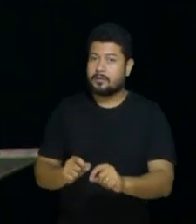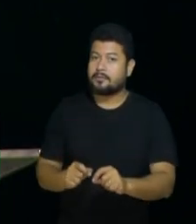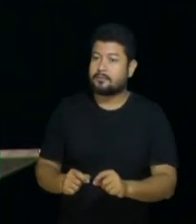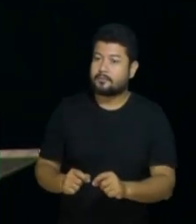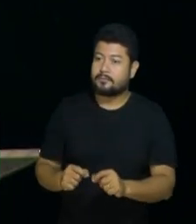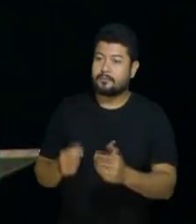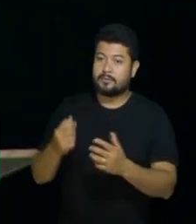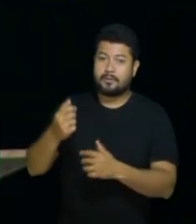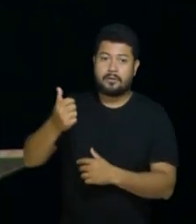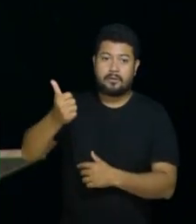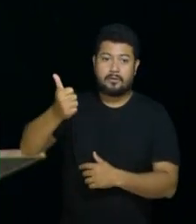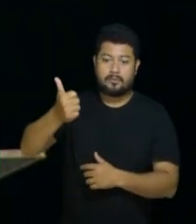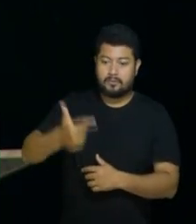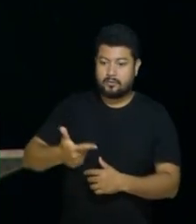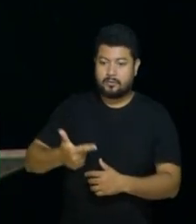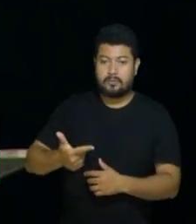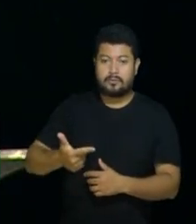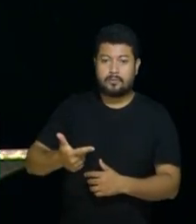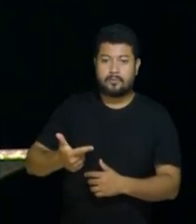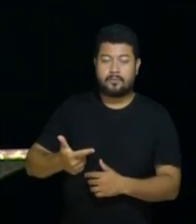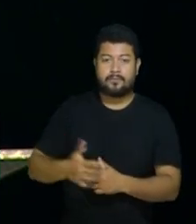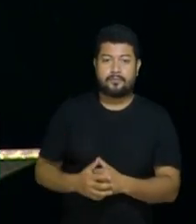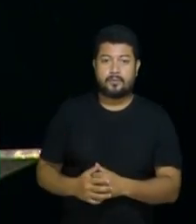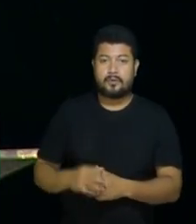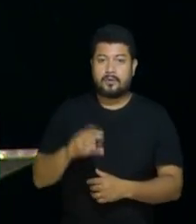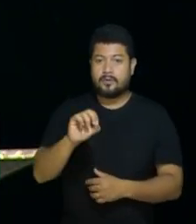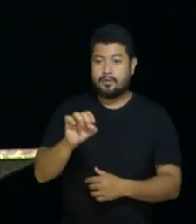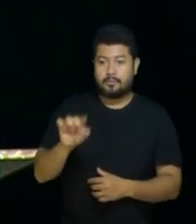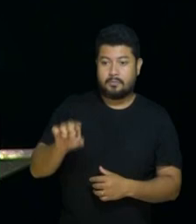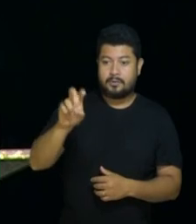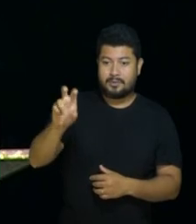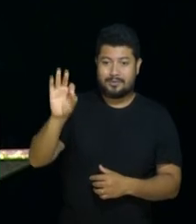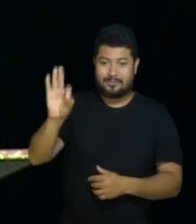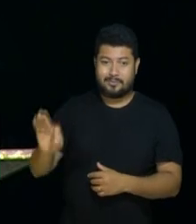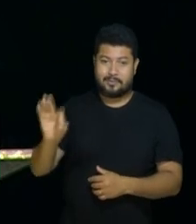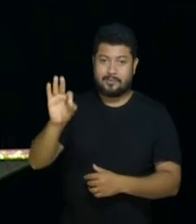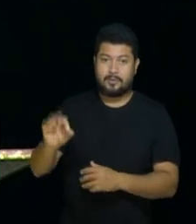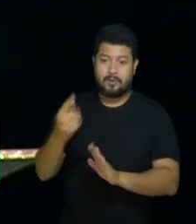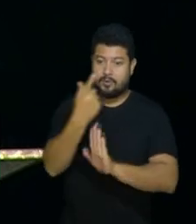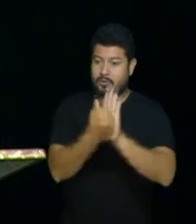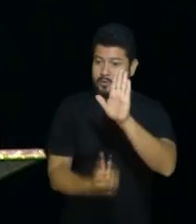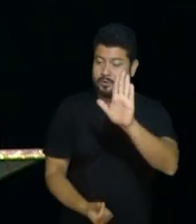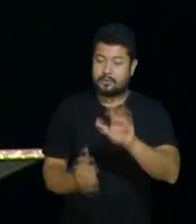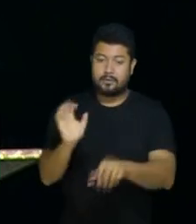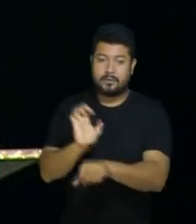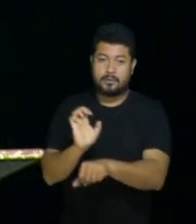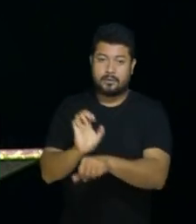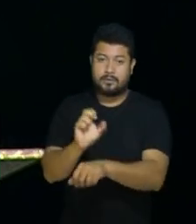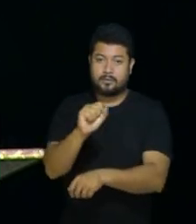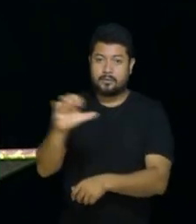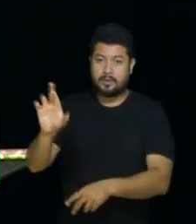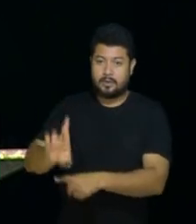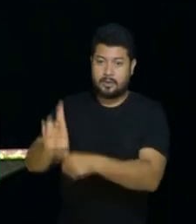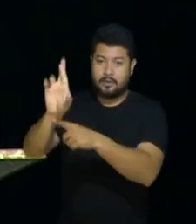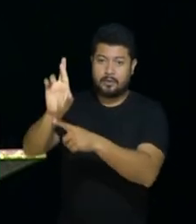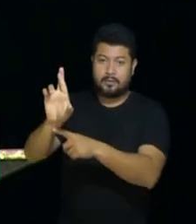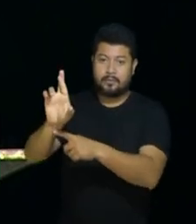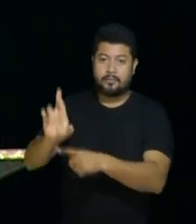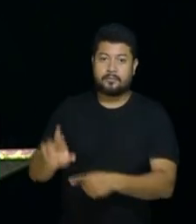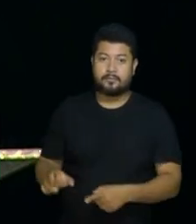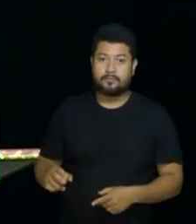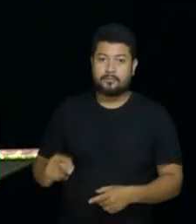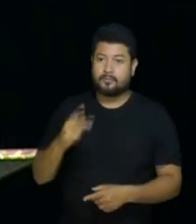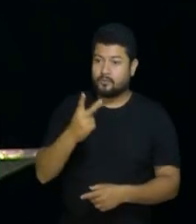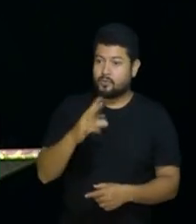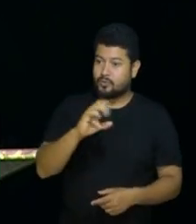valor de 0,5% do orçamento do Estado de Santa Catarina, que representa mais de 200 milhões